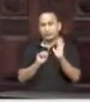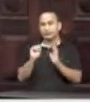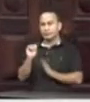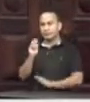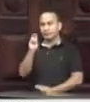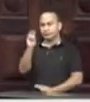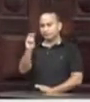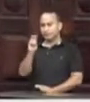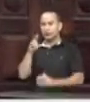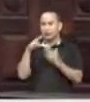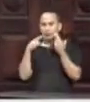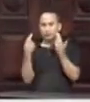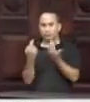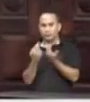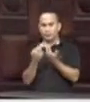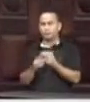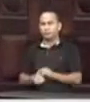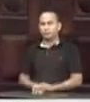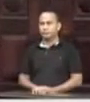5 sessões.